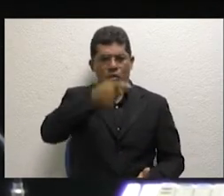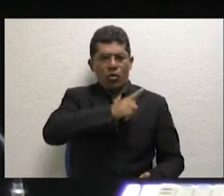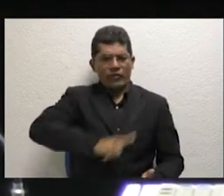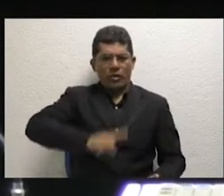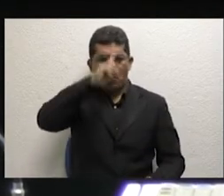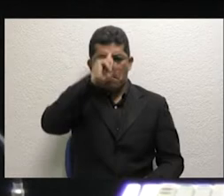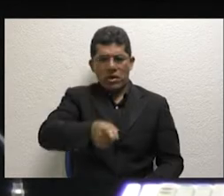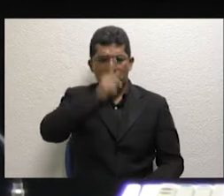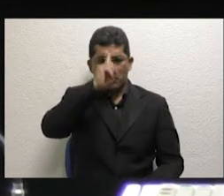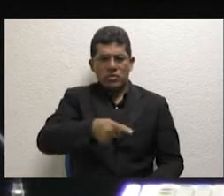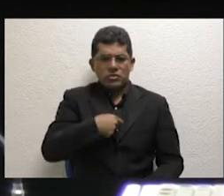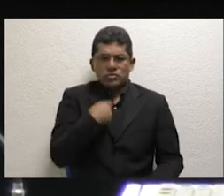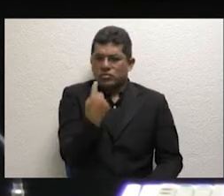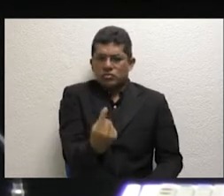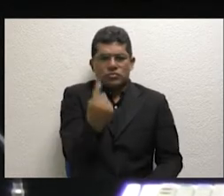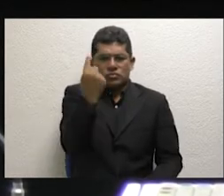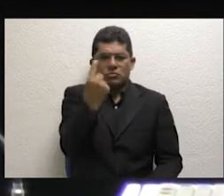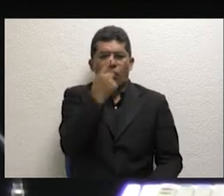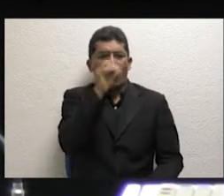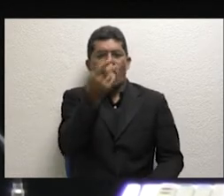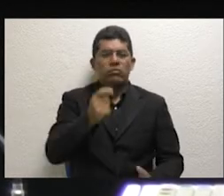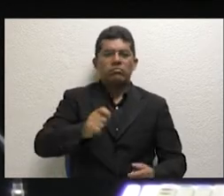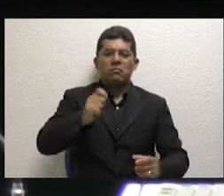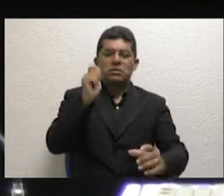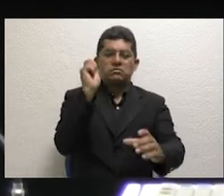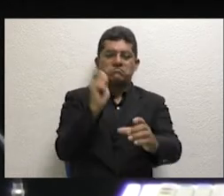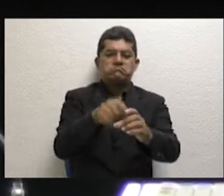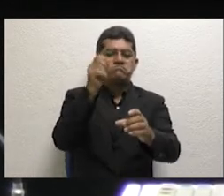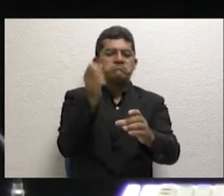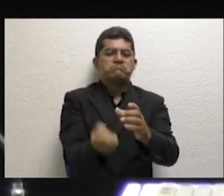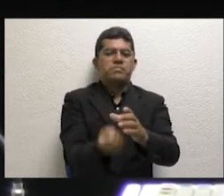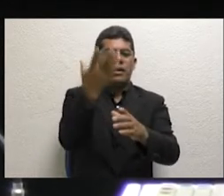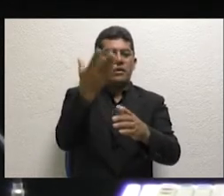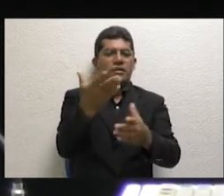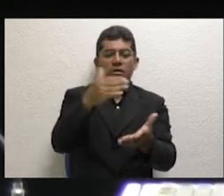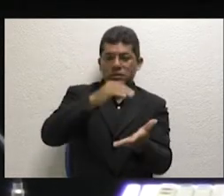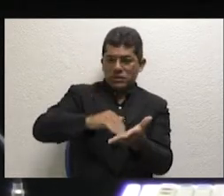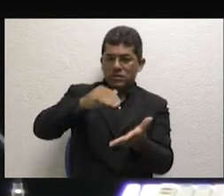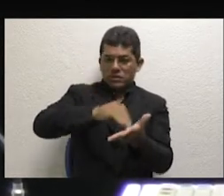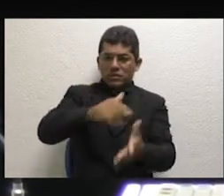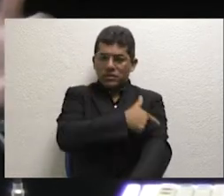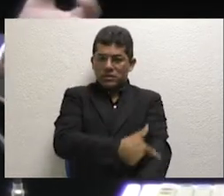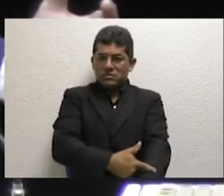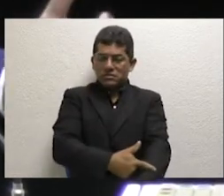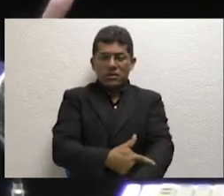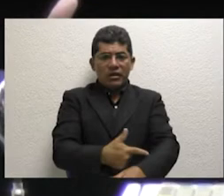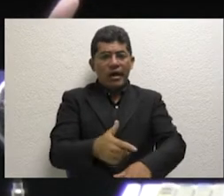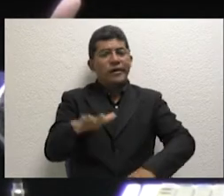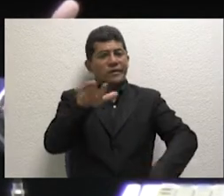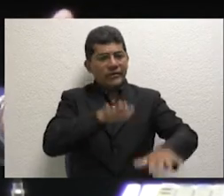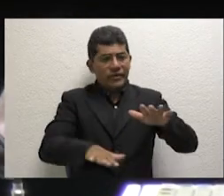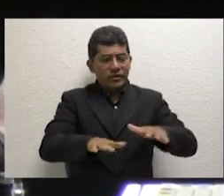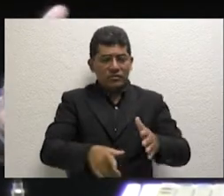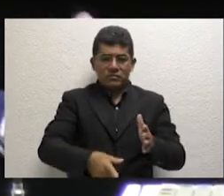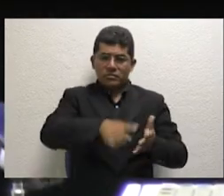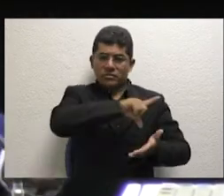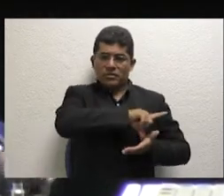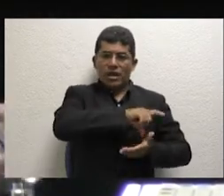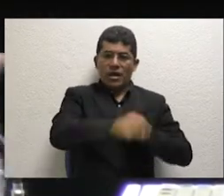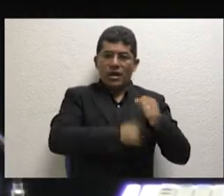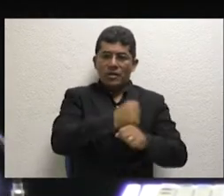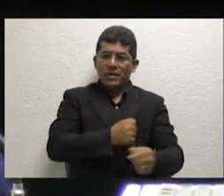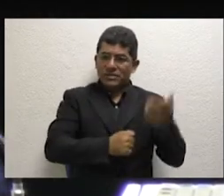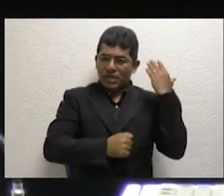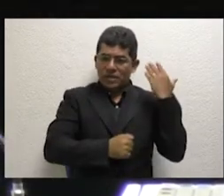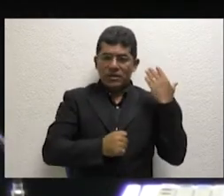quer governar com uma varinha de condão e temos aí um secretário de educação que ora atrás ano passado